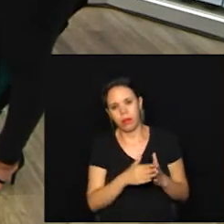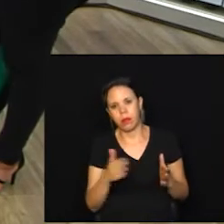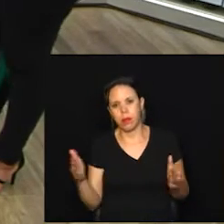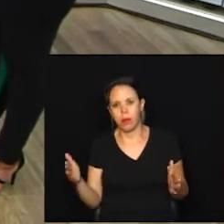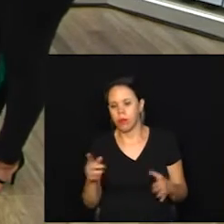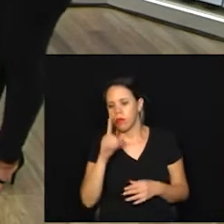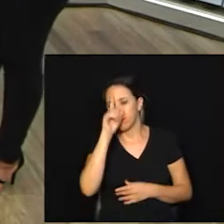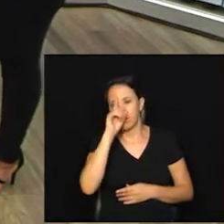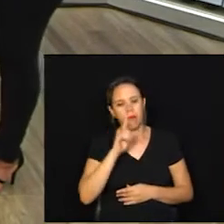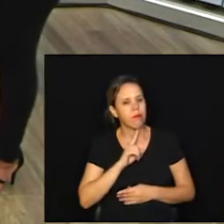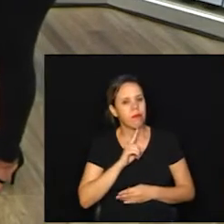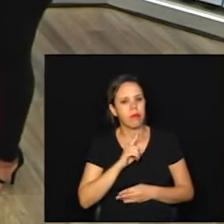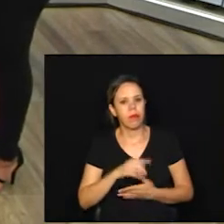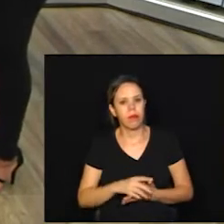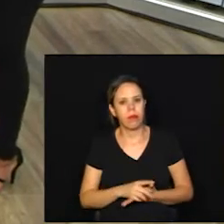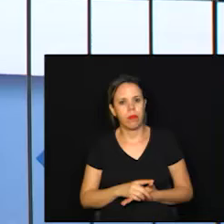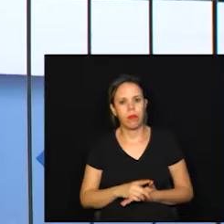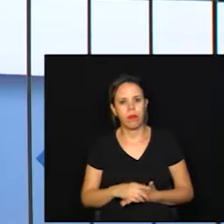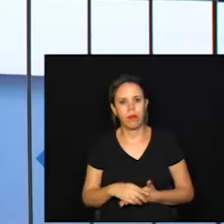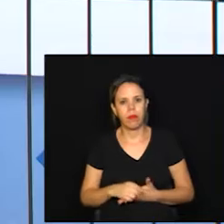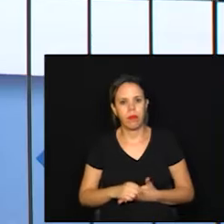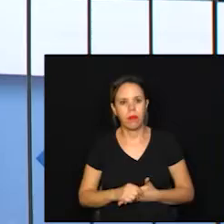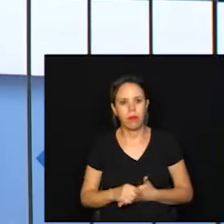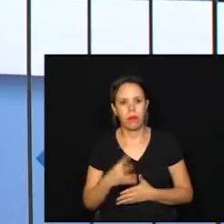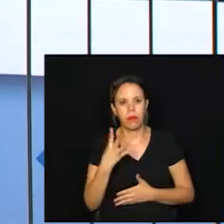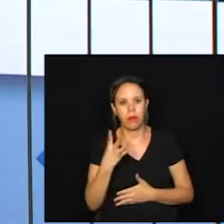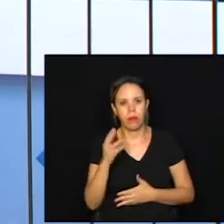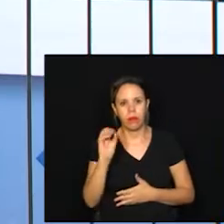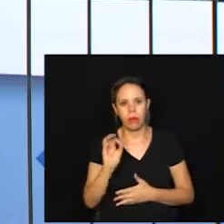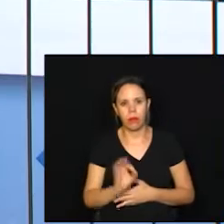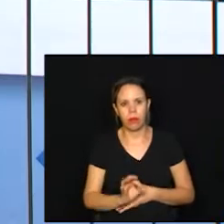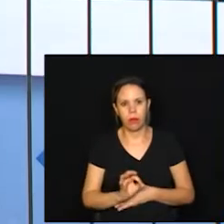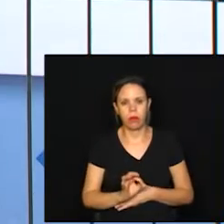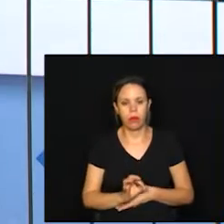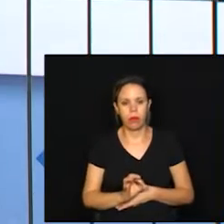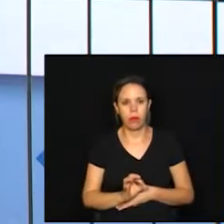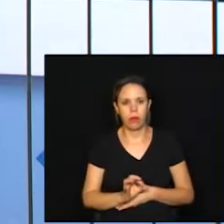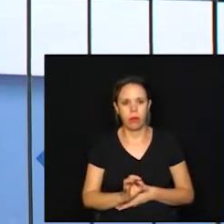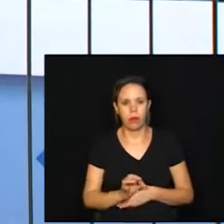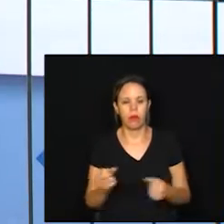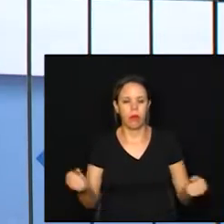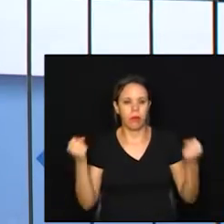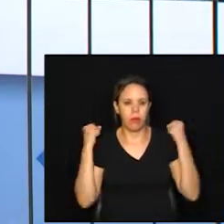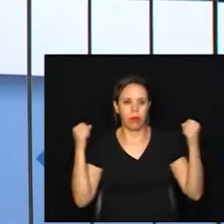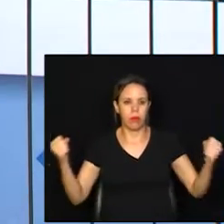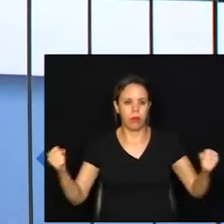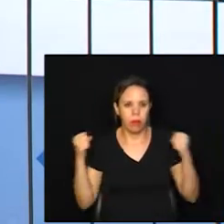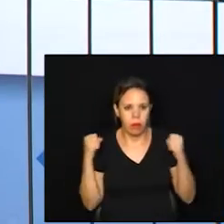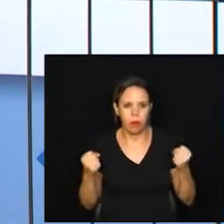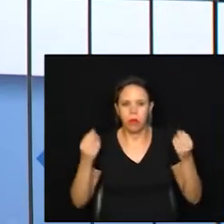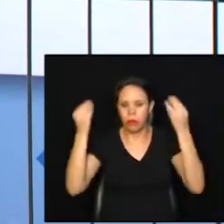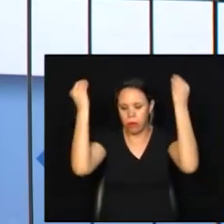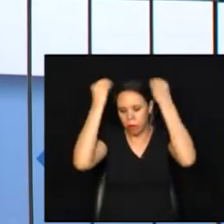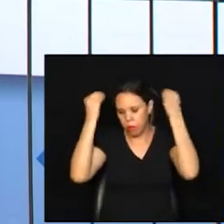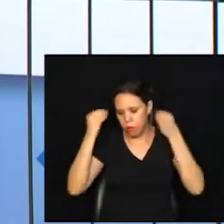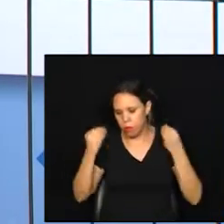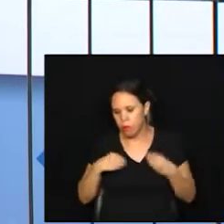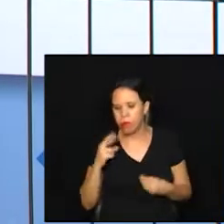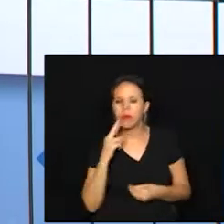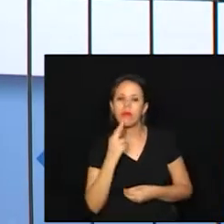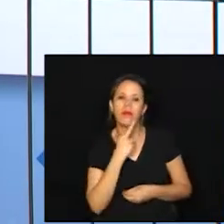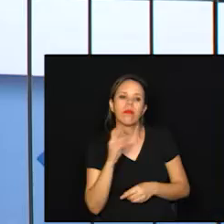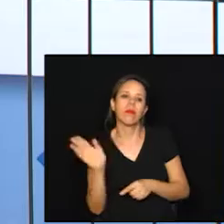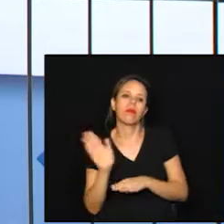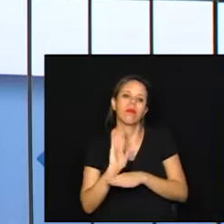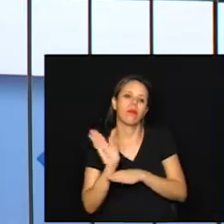fase amarela. Fase amarela, 40% de ocupação em academias, salões de beleza, restaurantes,